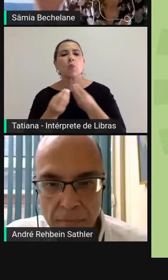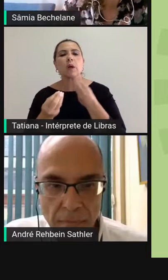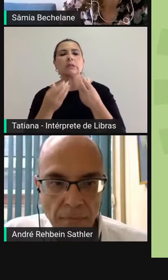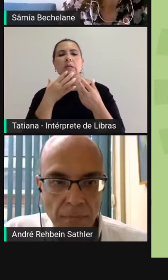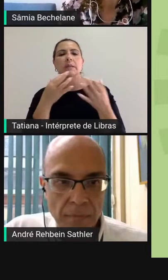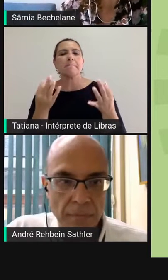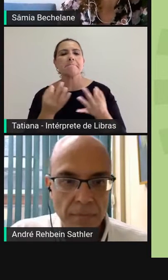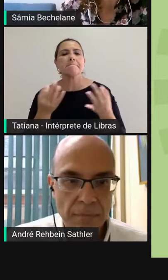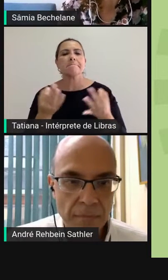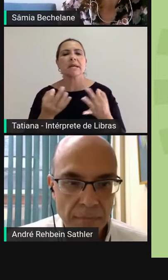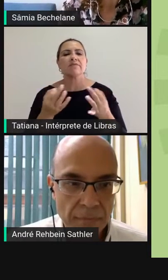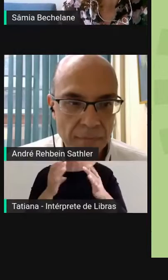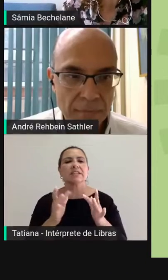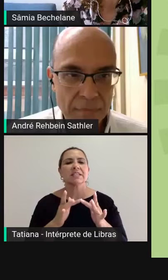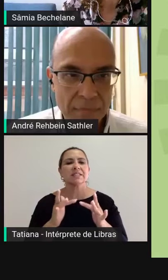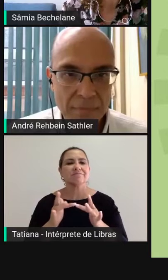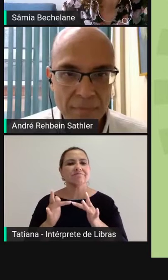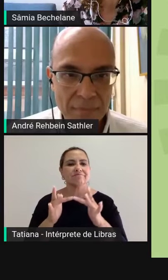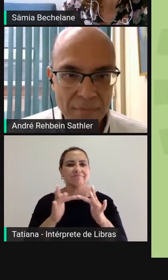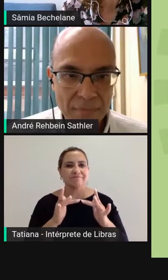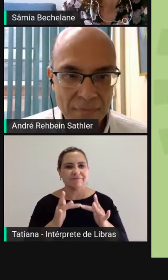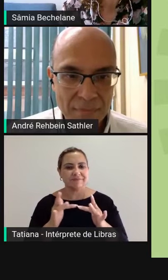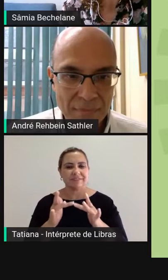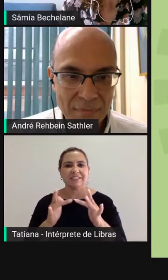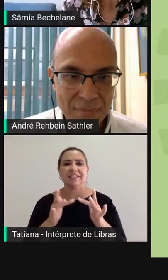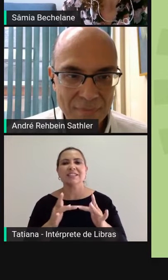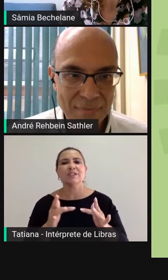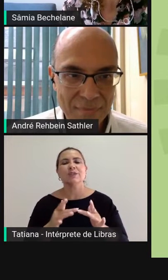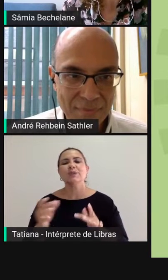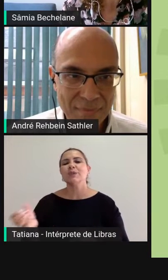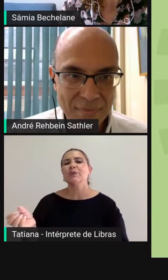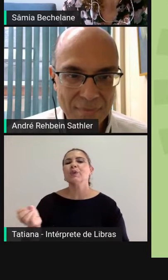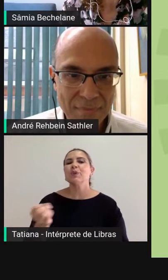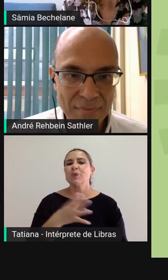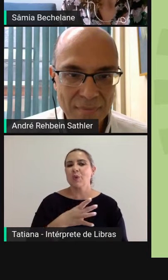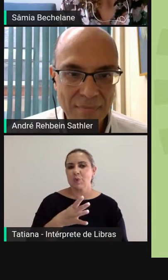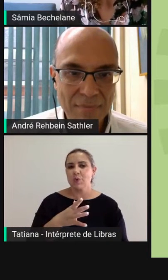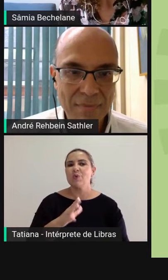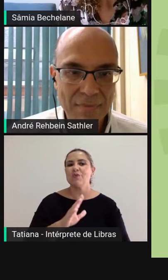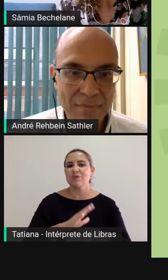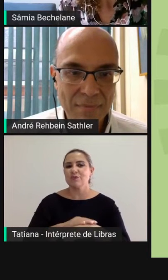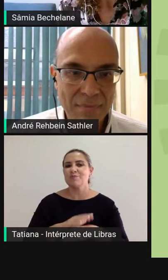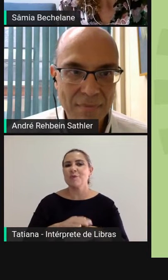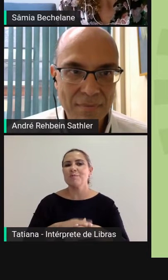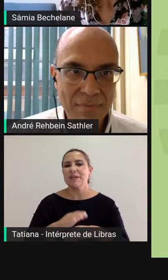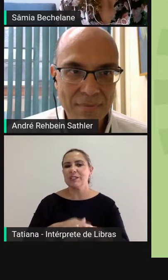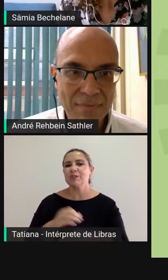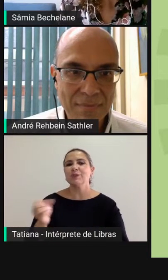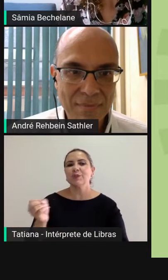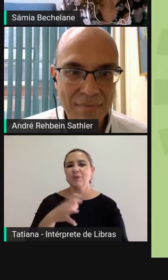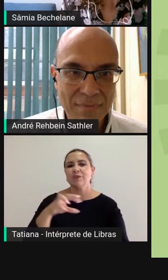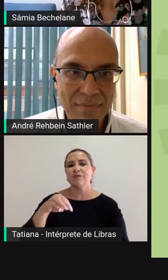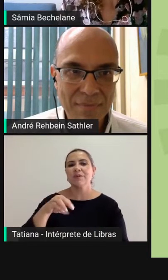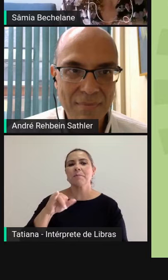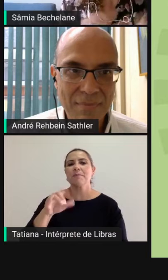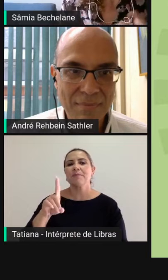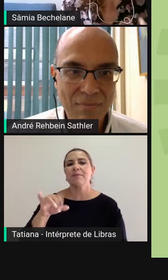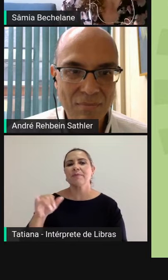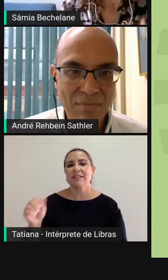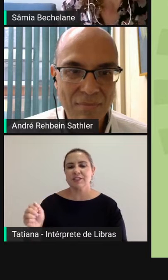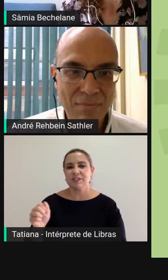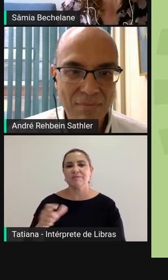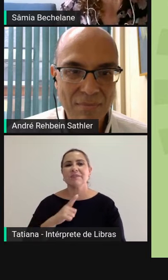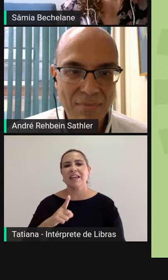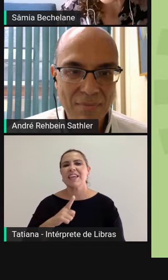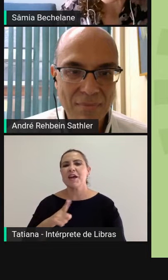perfeita, assim, digamos, para lidar com essas novas mídias. É isso, a gente teria muito